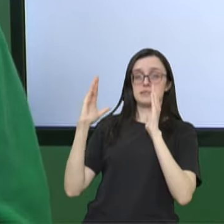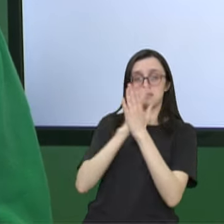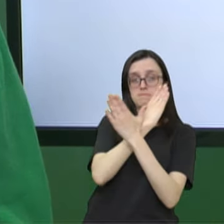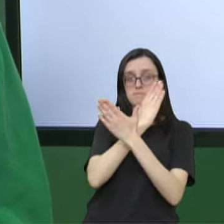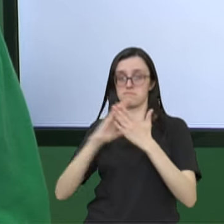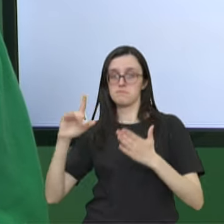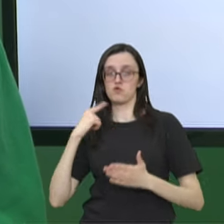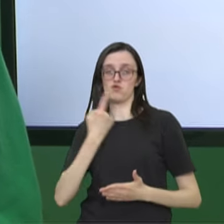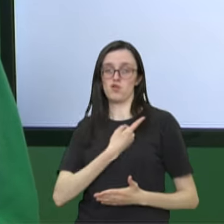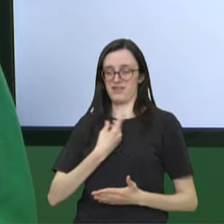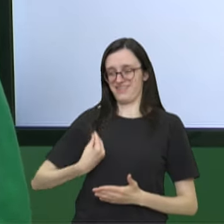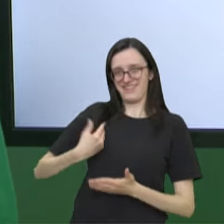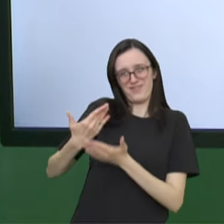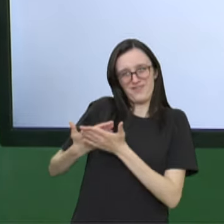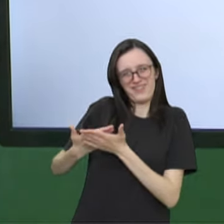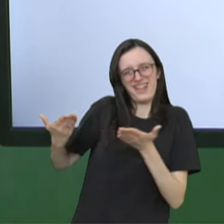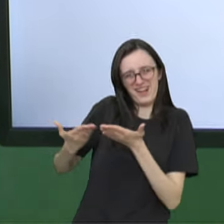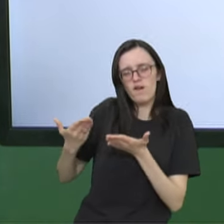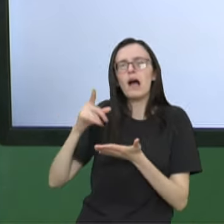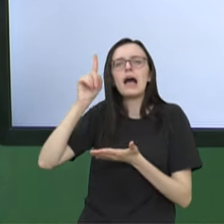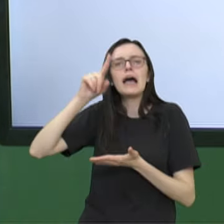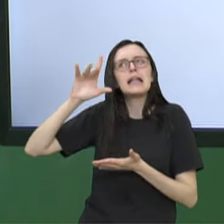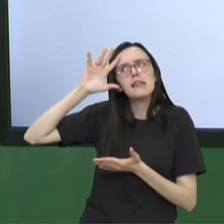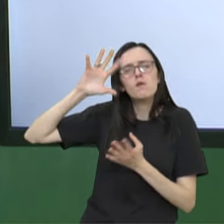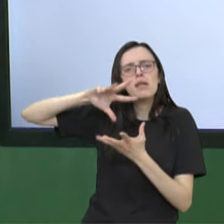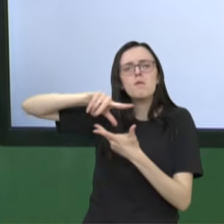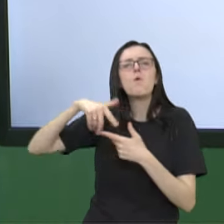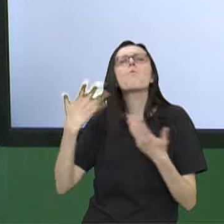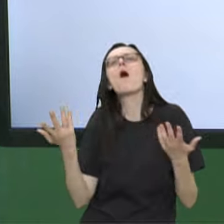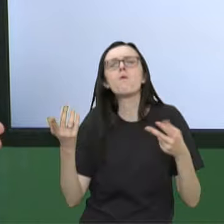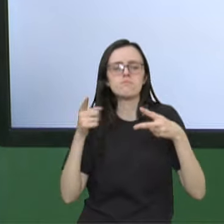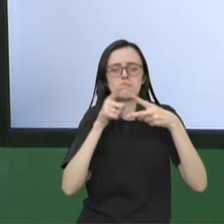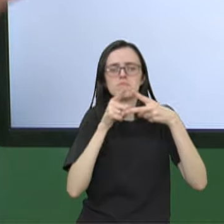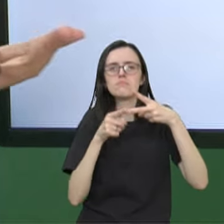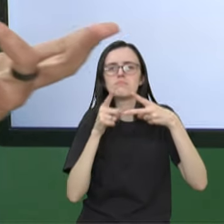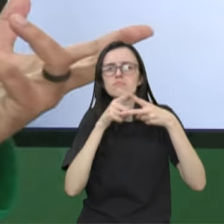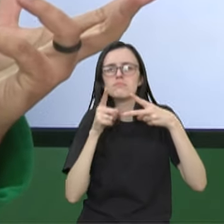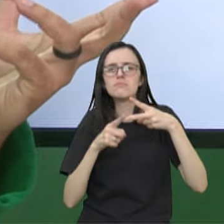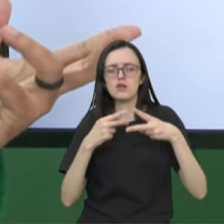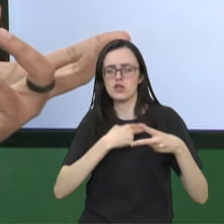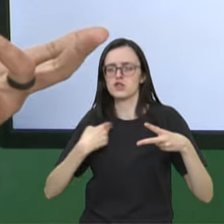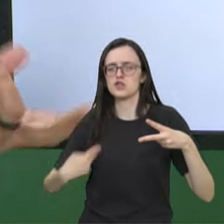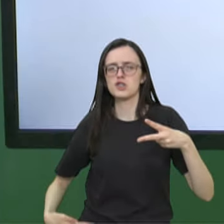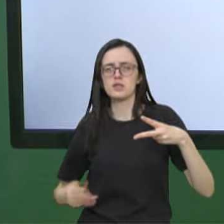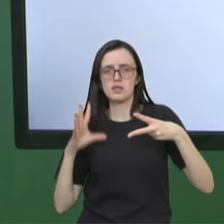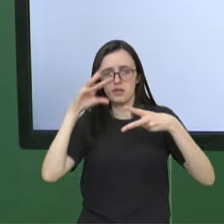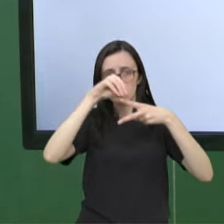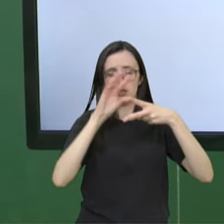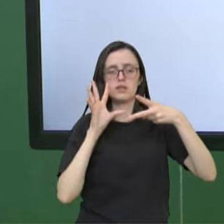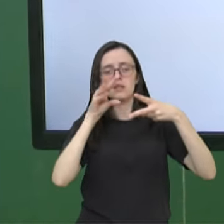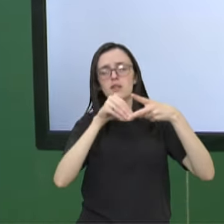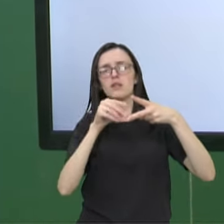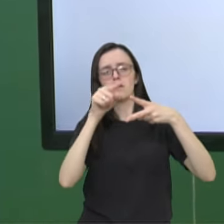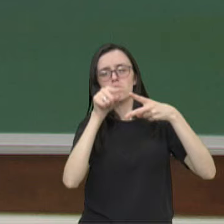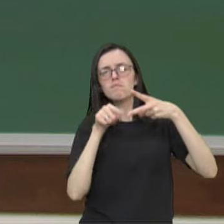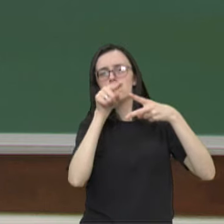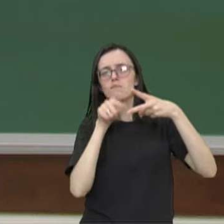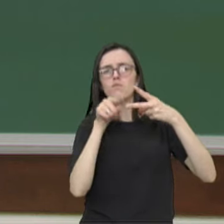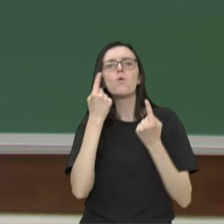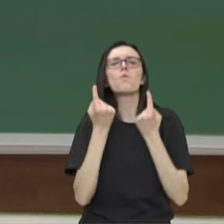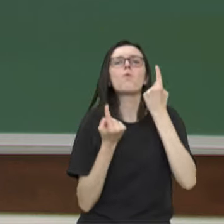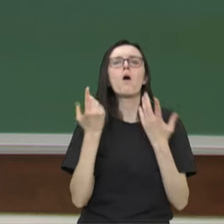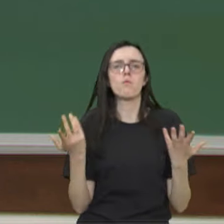nós estamos estudando agora, da teoria do mundo, o que a gente pode identificar que a China faz parte? De qual